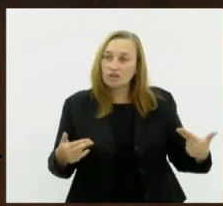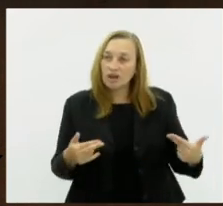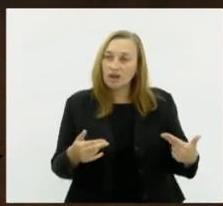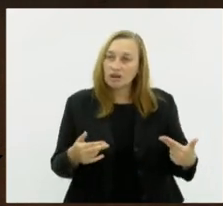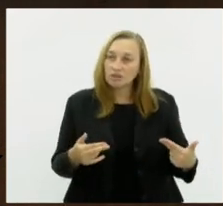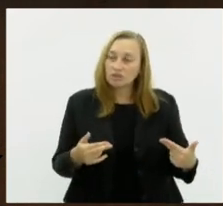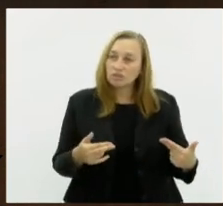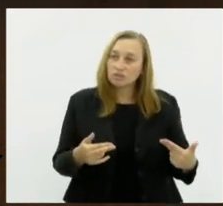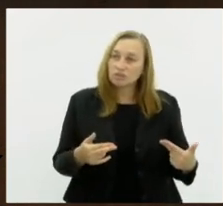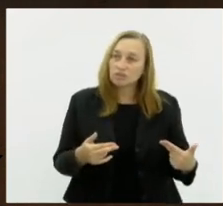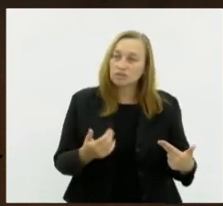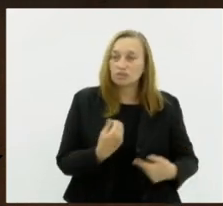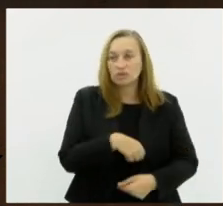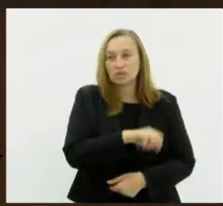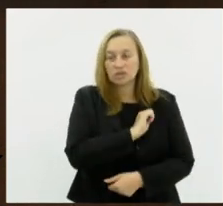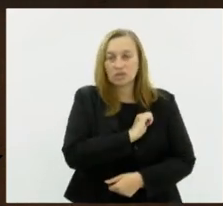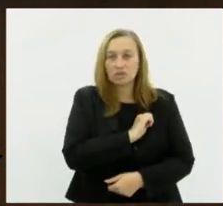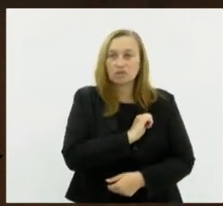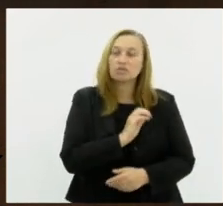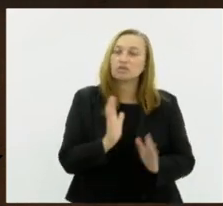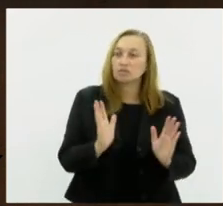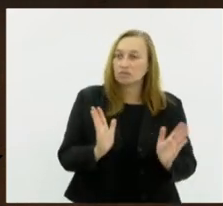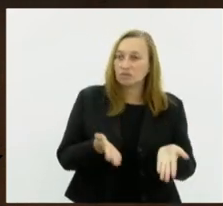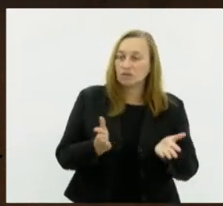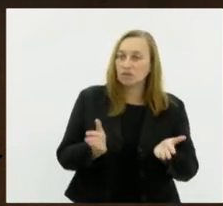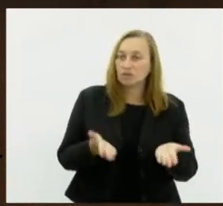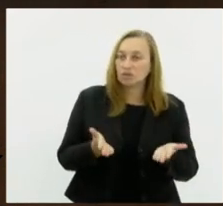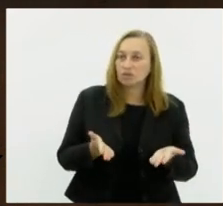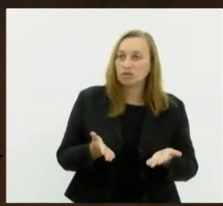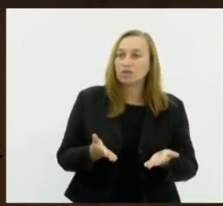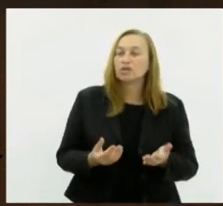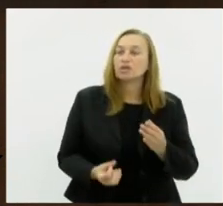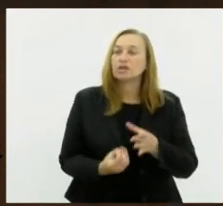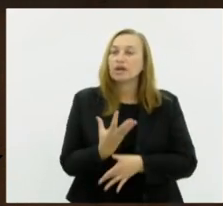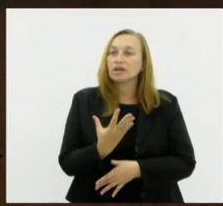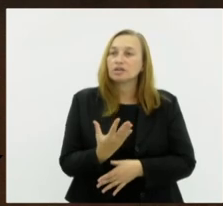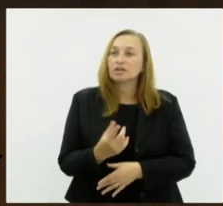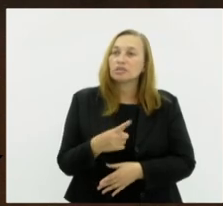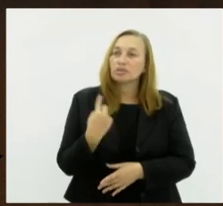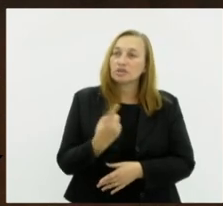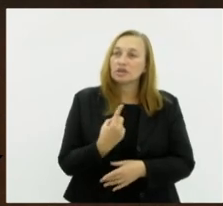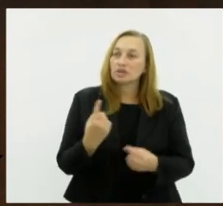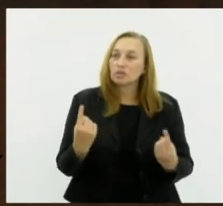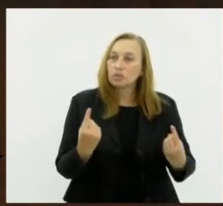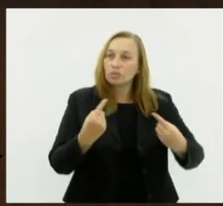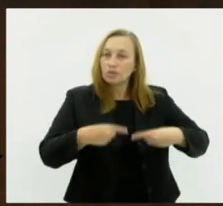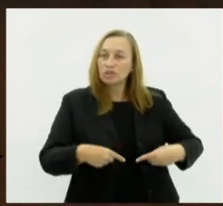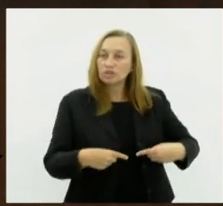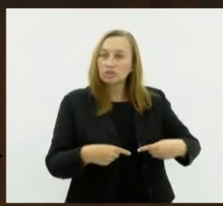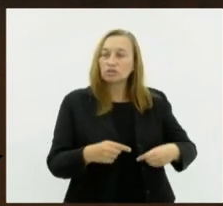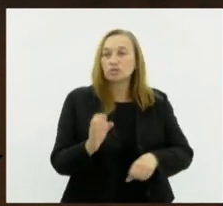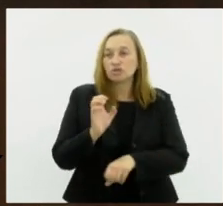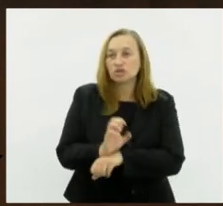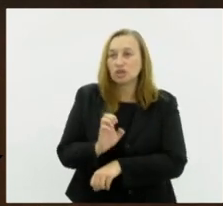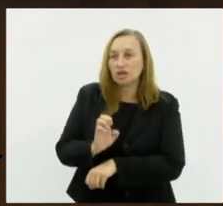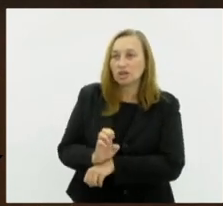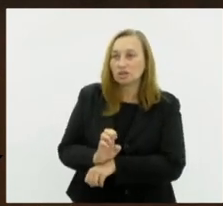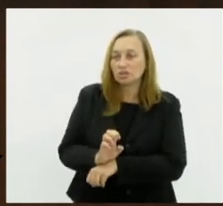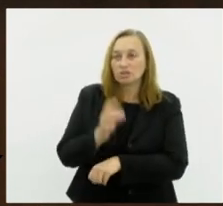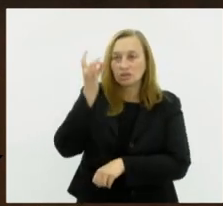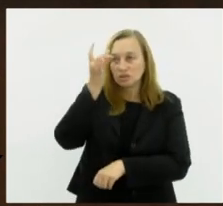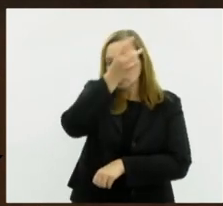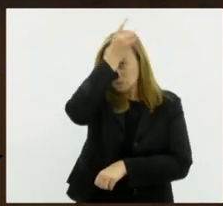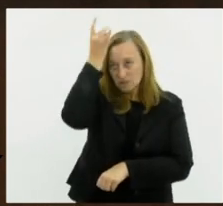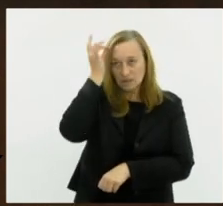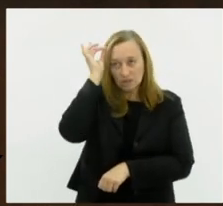que estão sendo concedidos ou prorrogados hoje estão sendo feitos para a gente ficar competitivo com o Estado do Espírito Santo, que fez